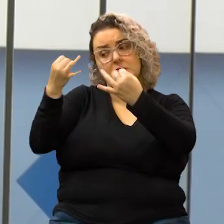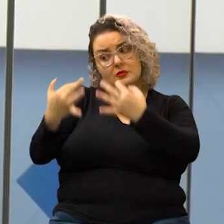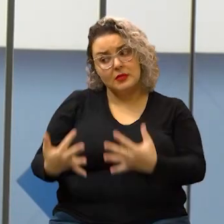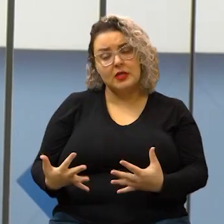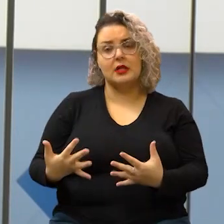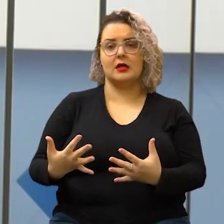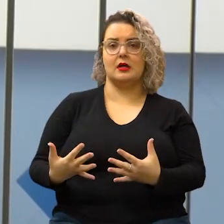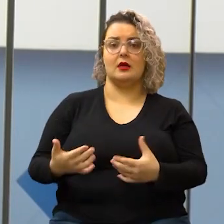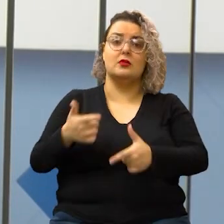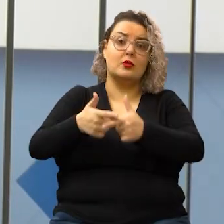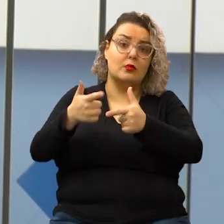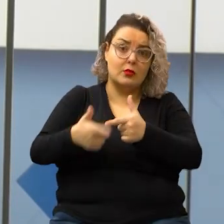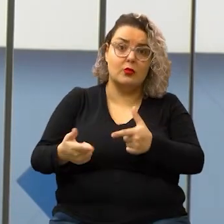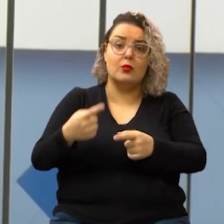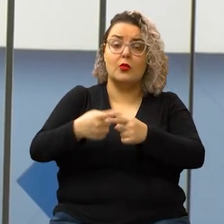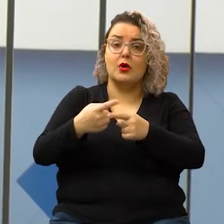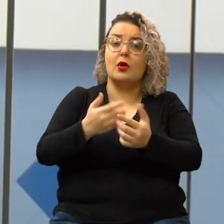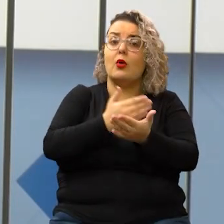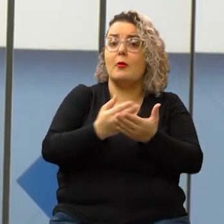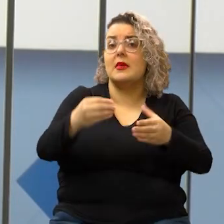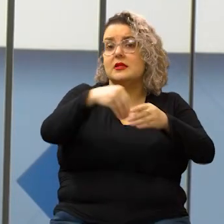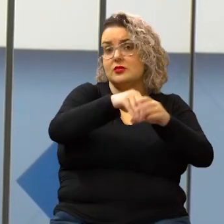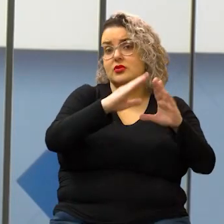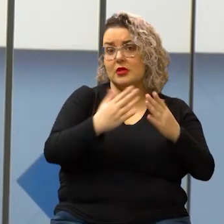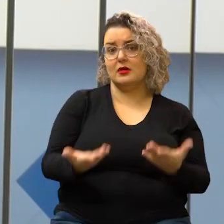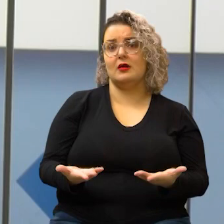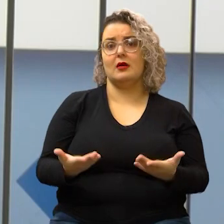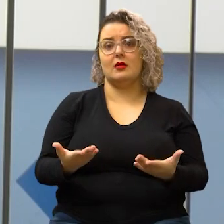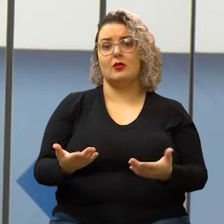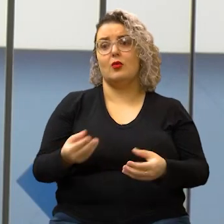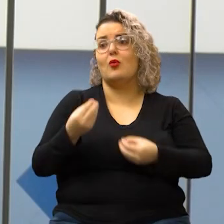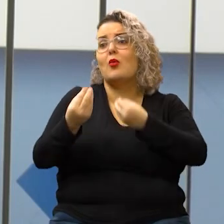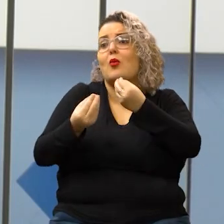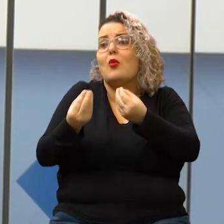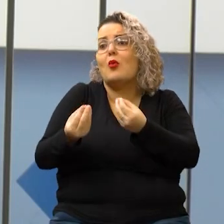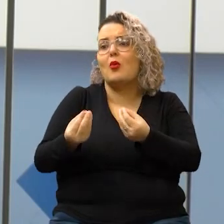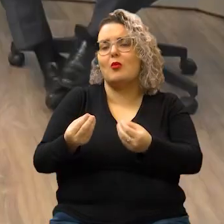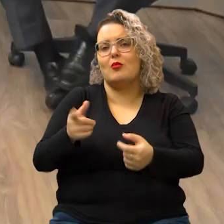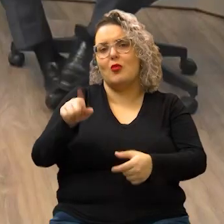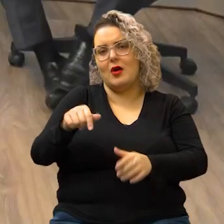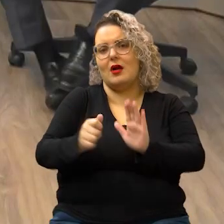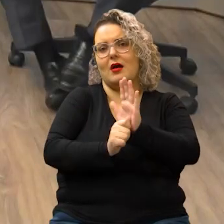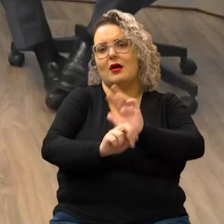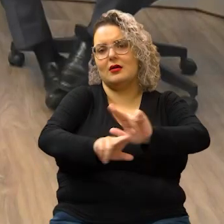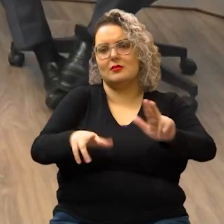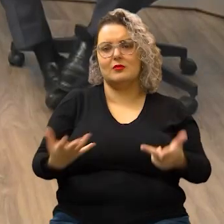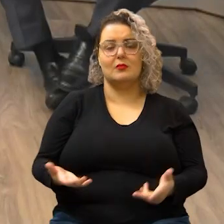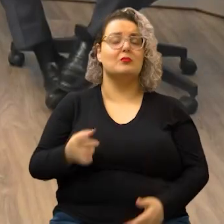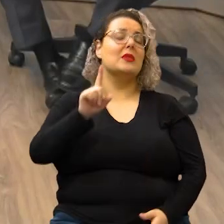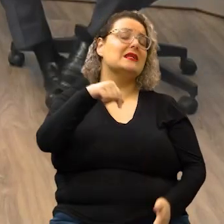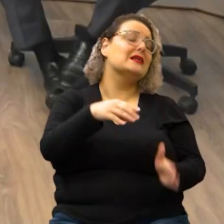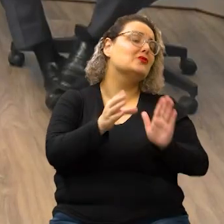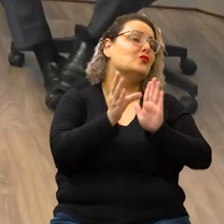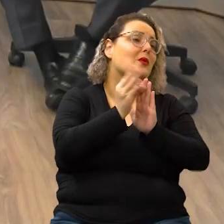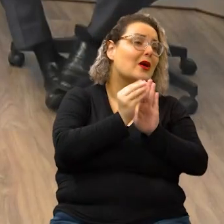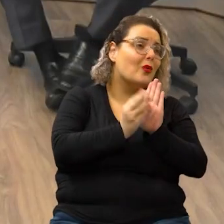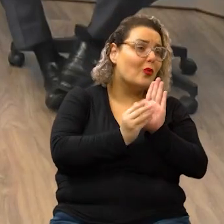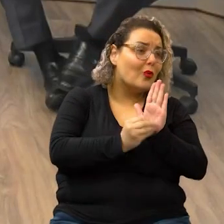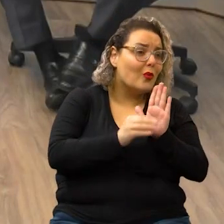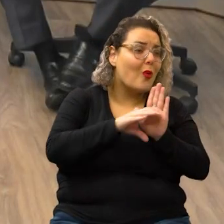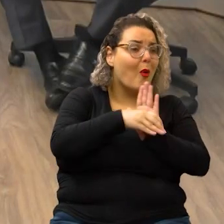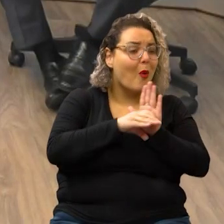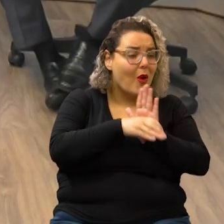filho sobre o problema que são as drogas. Mas aí não entra naquele conceito de que, já que a gente tem aqui